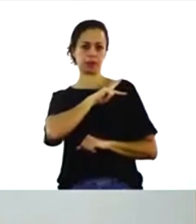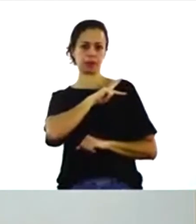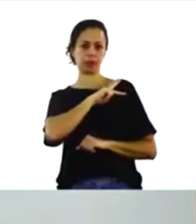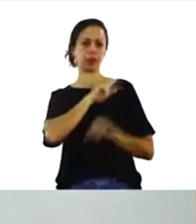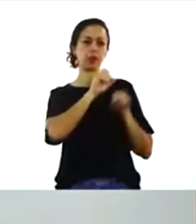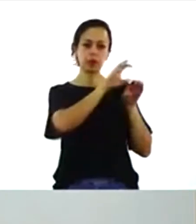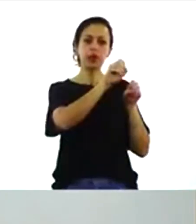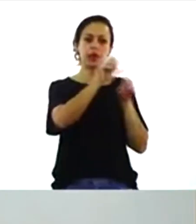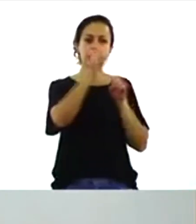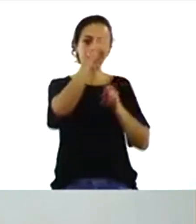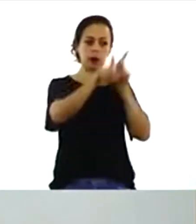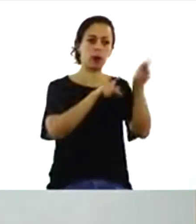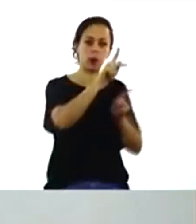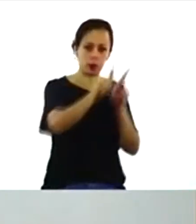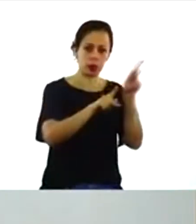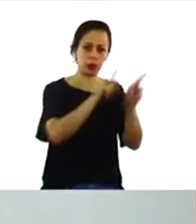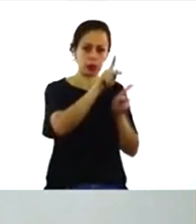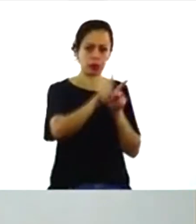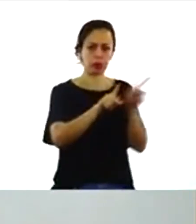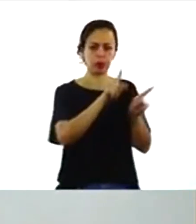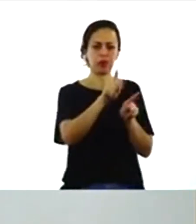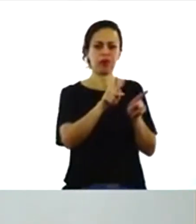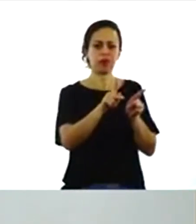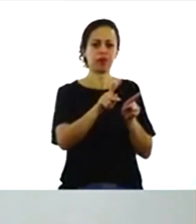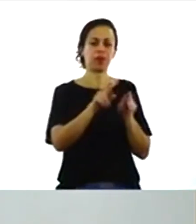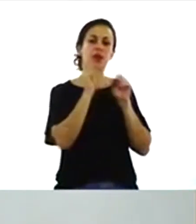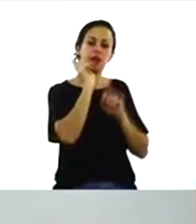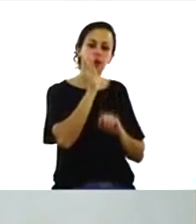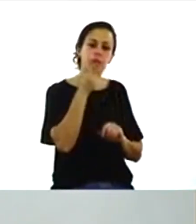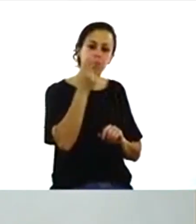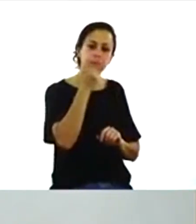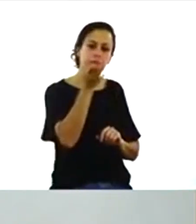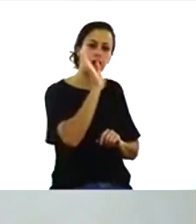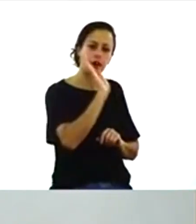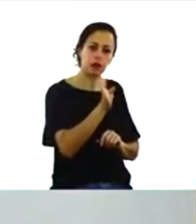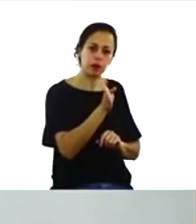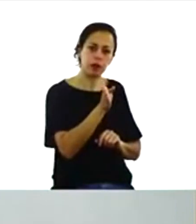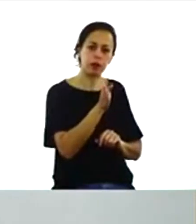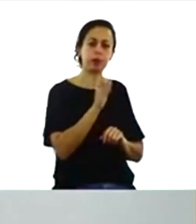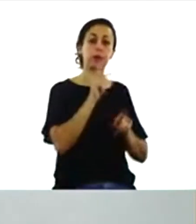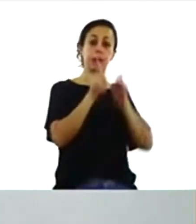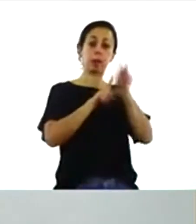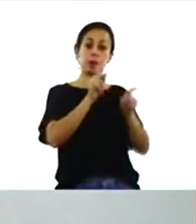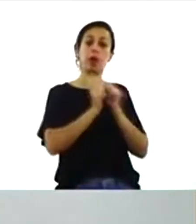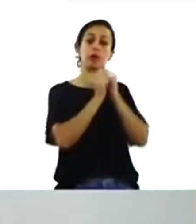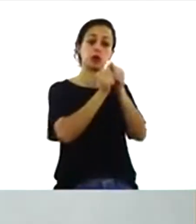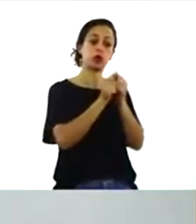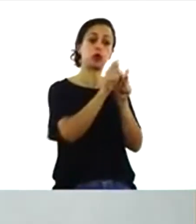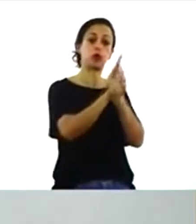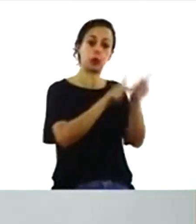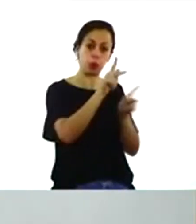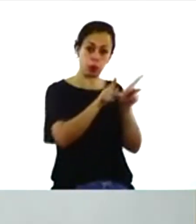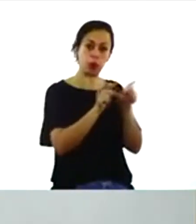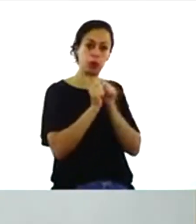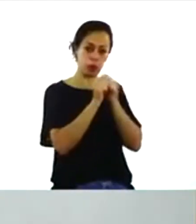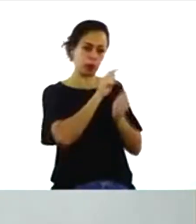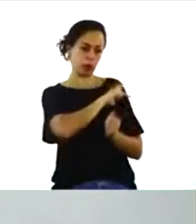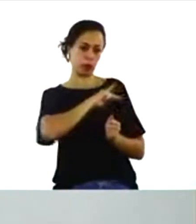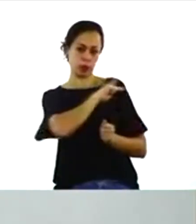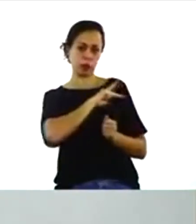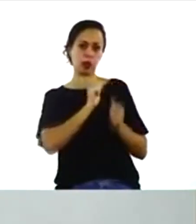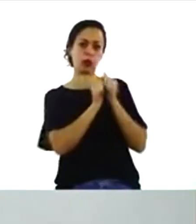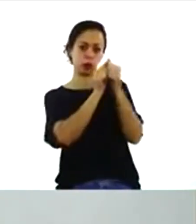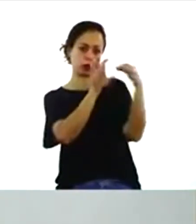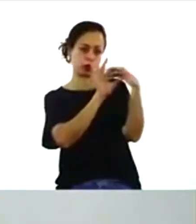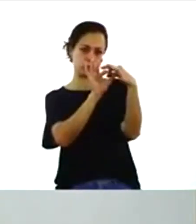evangelizados e Paulo trabalhou entre eles 2 anos e meio. Foi embora e escreveu essa